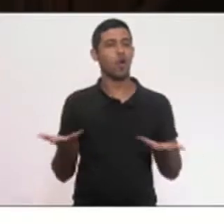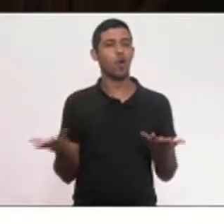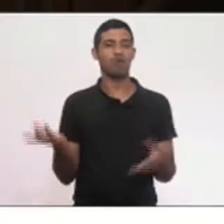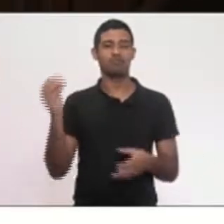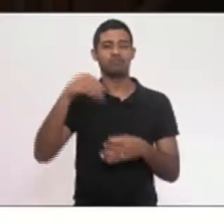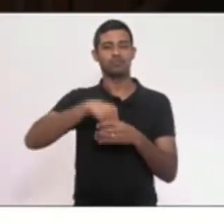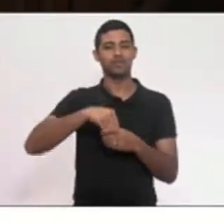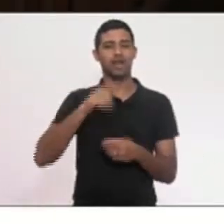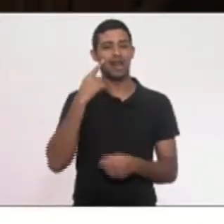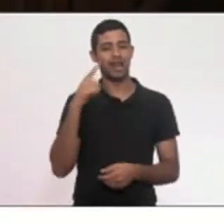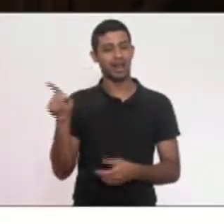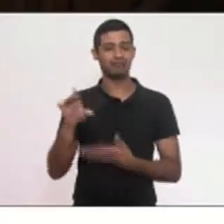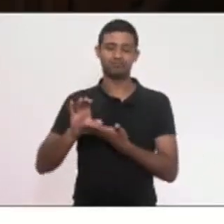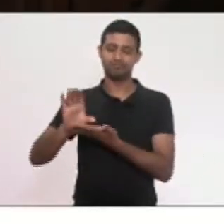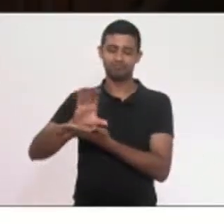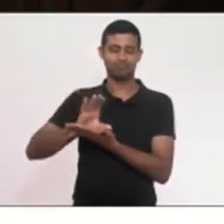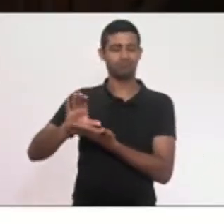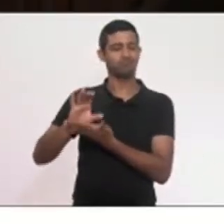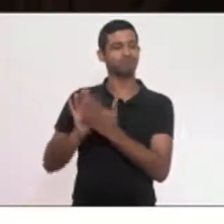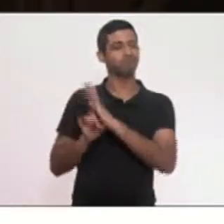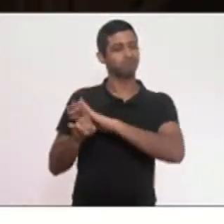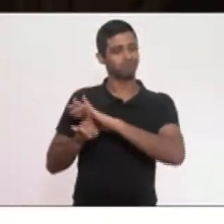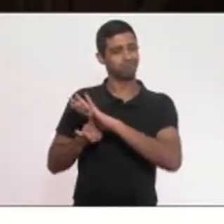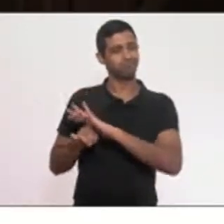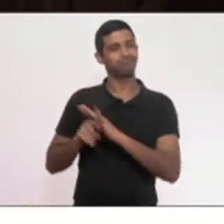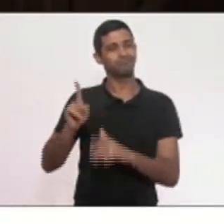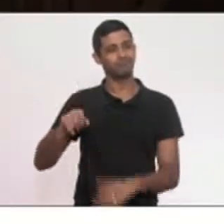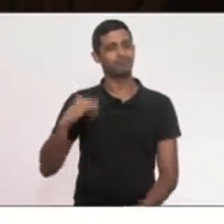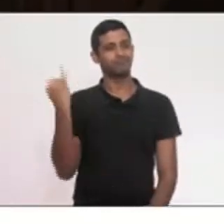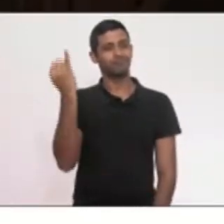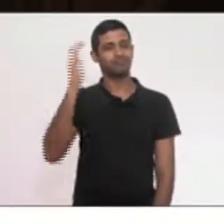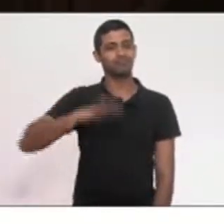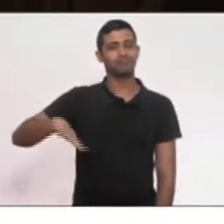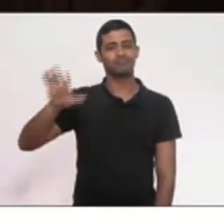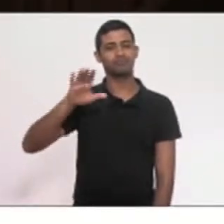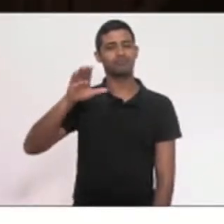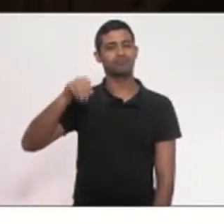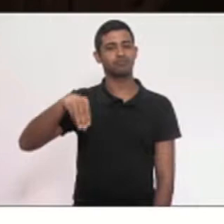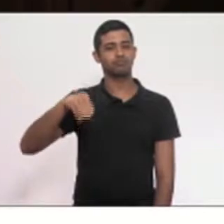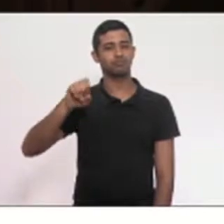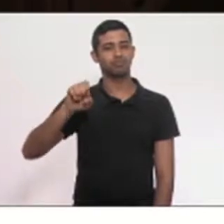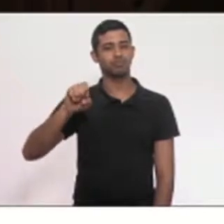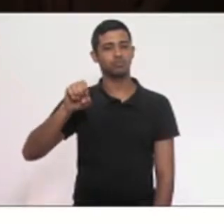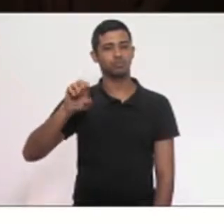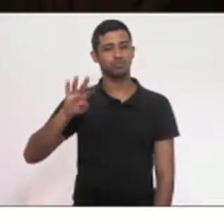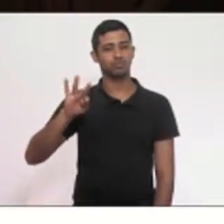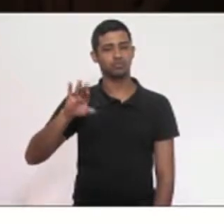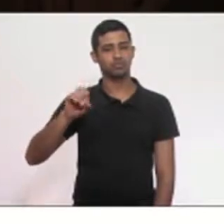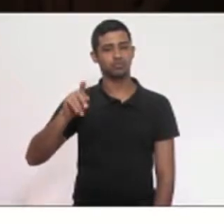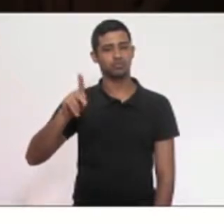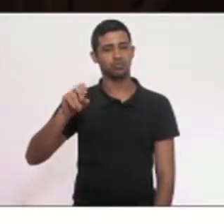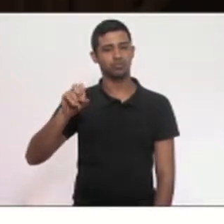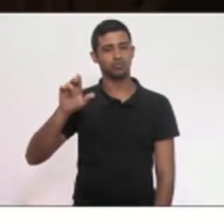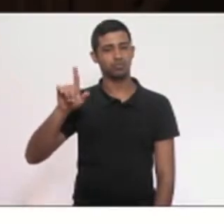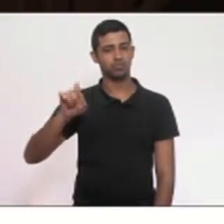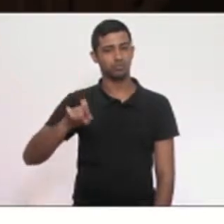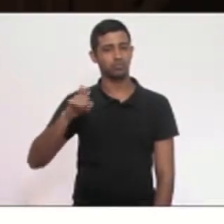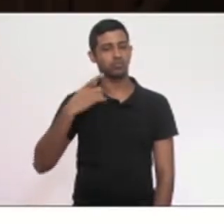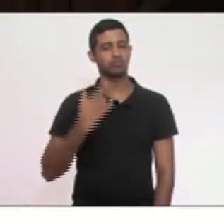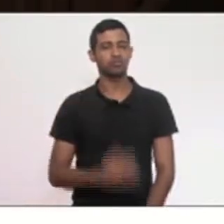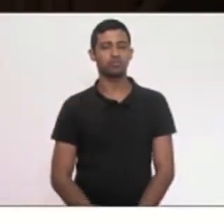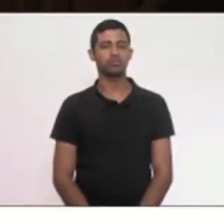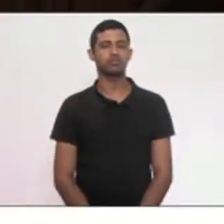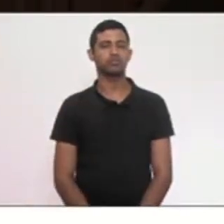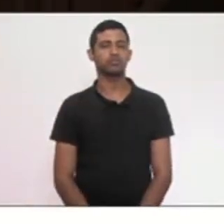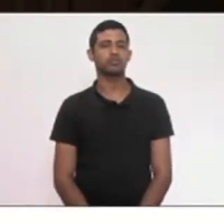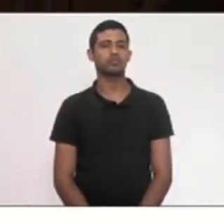desta peça importante da governança da região metropolitana, que é o Conselho Consultivo. Há também o Conselho Deliberativo e há